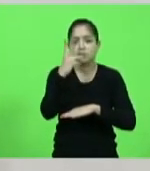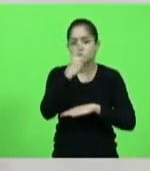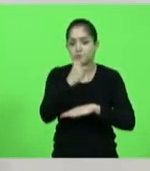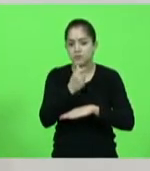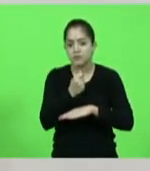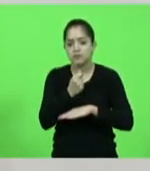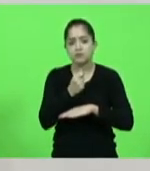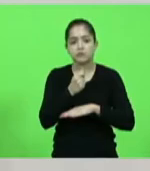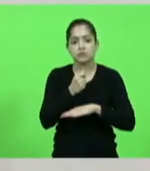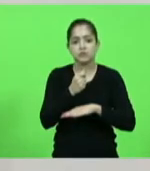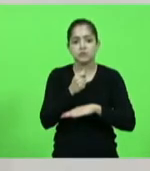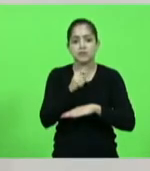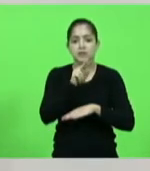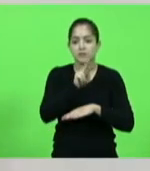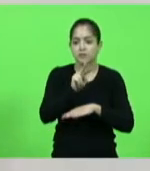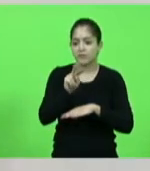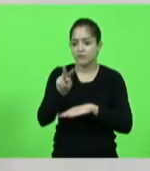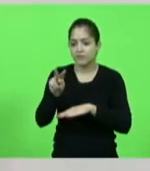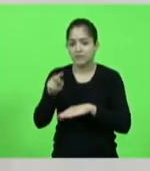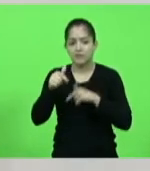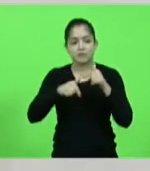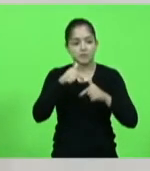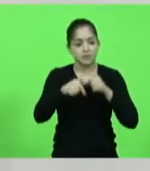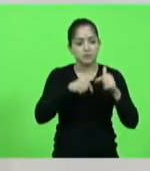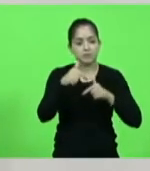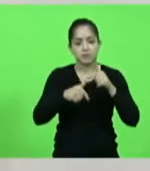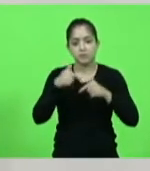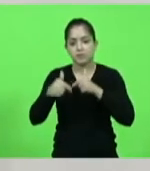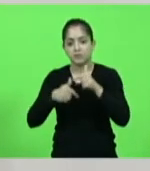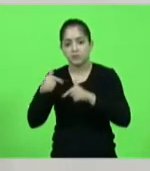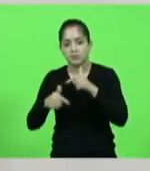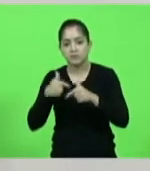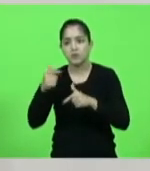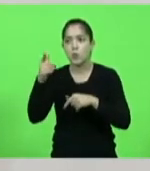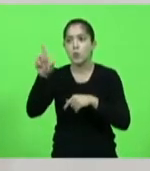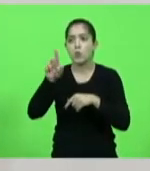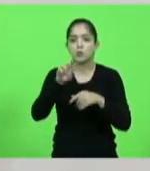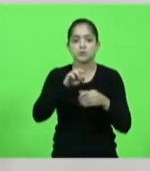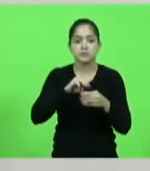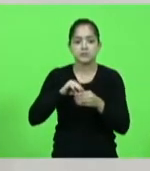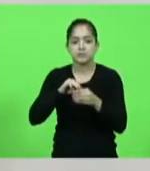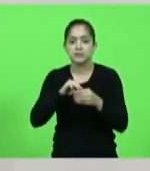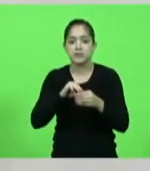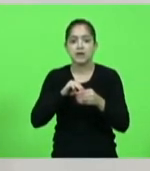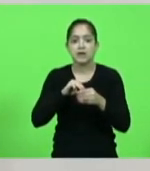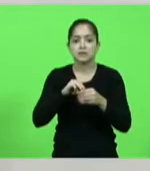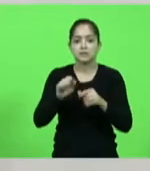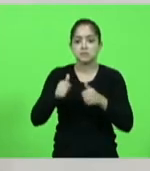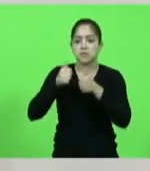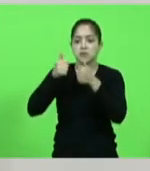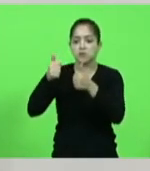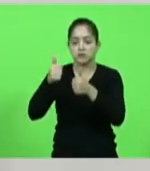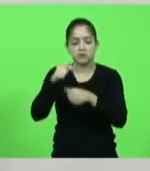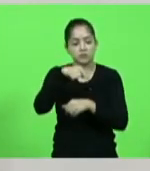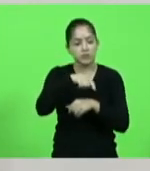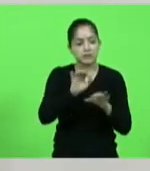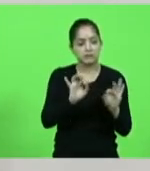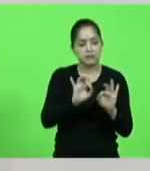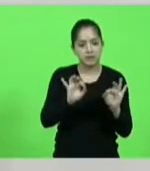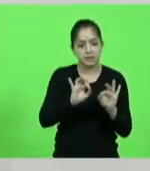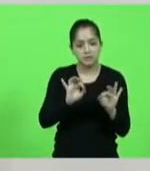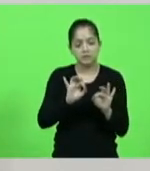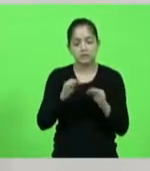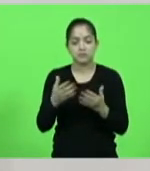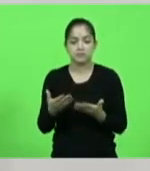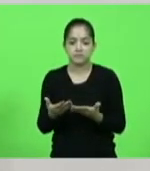ficar passar a vida toda trabalhando para você ver outros municípios sendo agraciados, outros municípios recebendo pelo